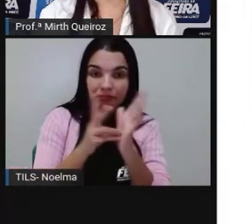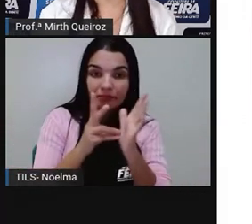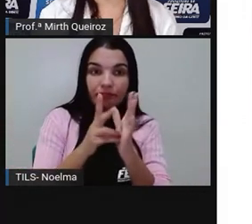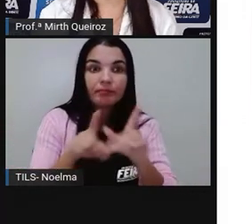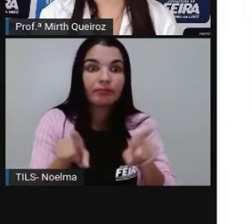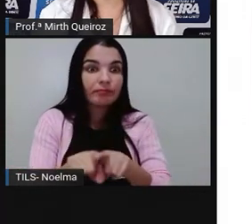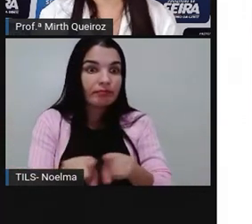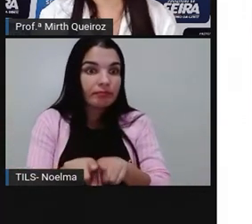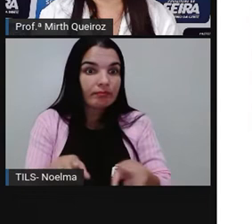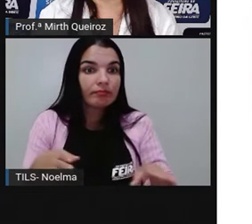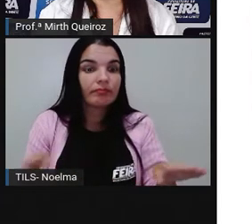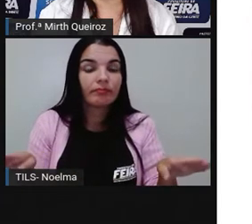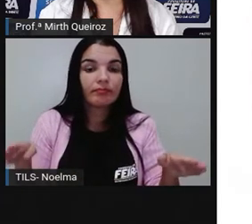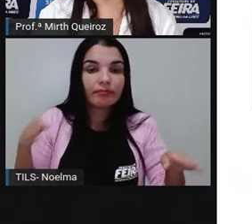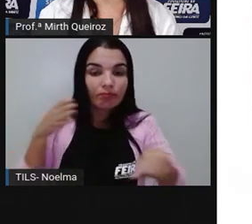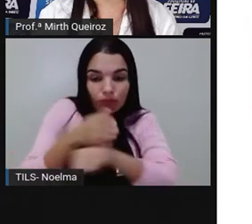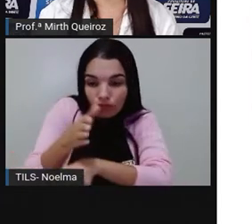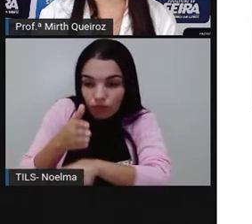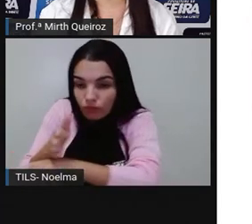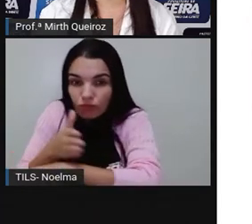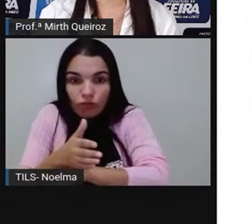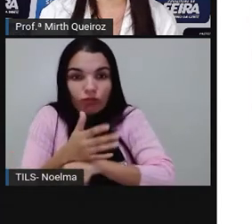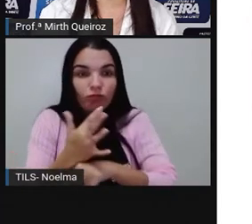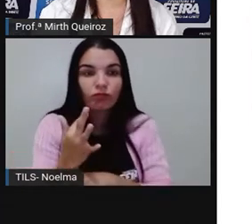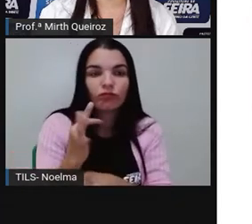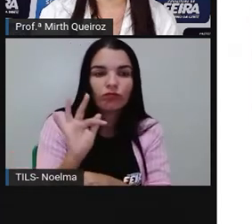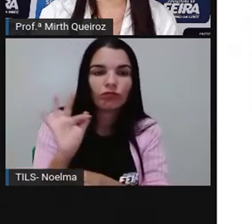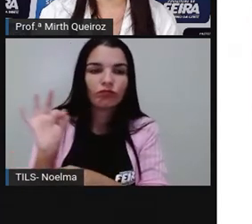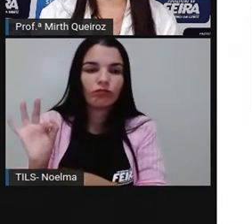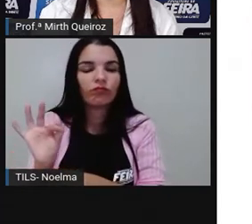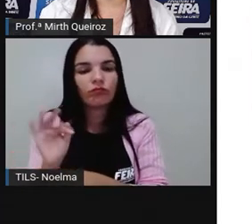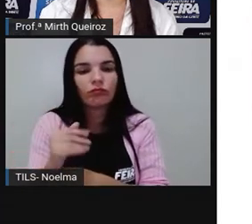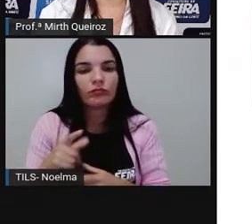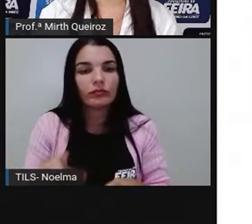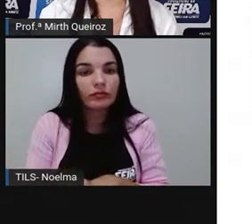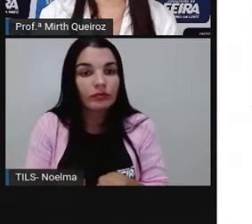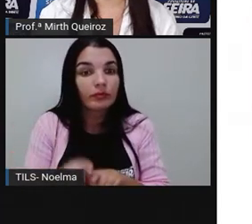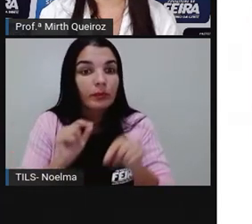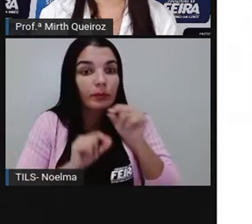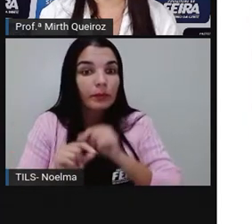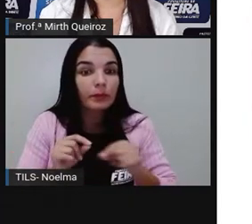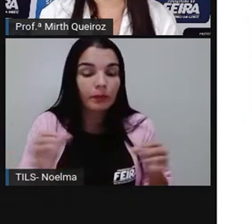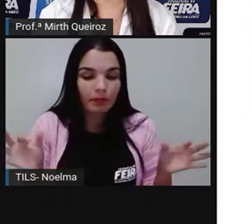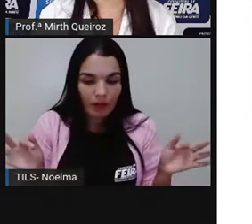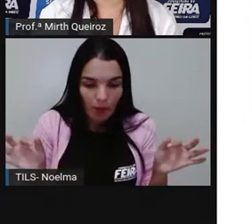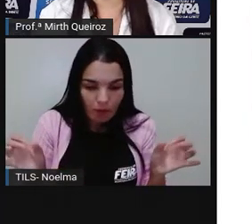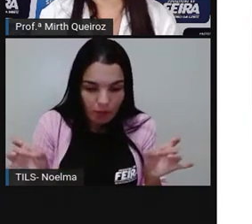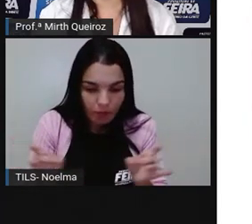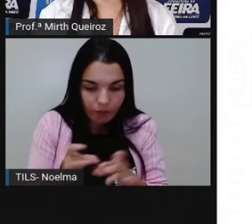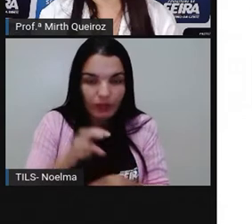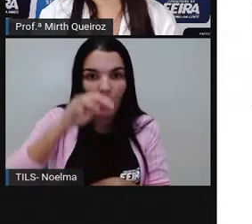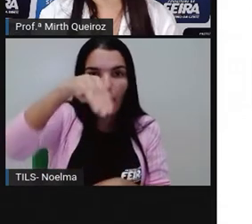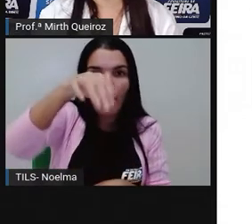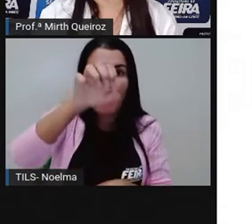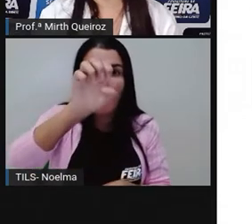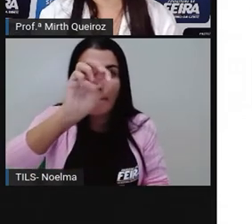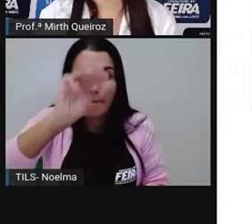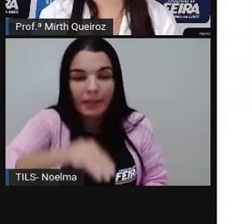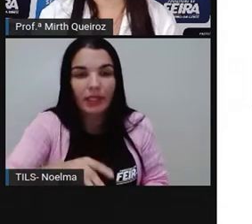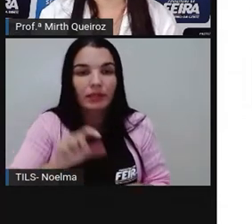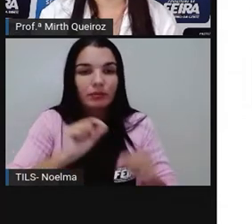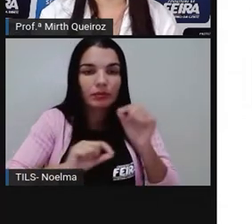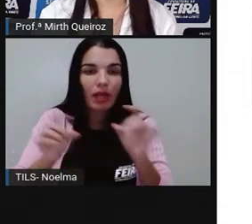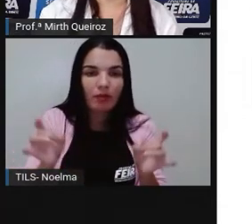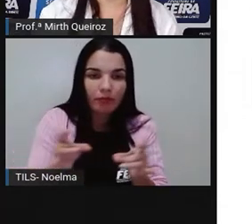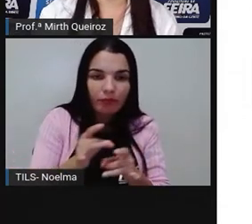francesas, no Rio de Janeiro. E aí, no período de Mendes Sá, vem com o fim da Confederação dos Tamoios, né, que é assunto que